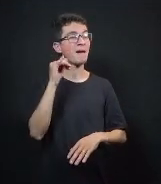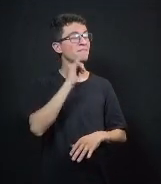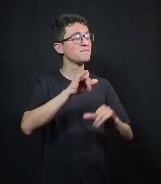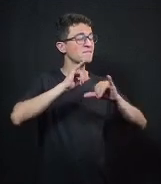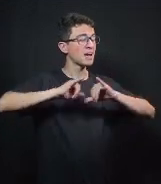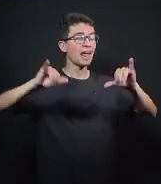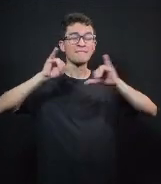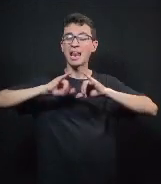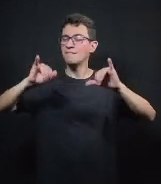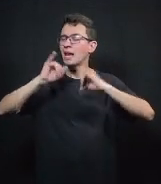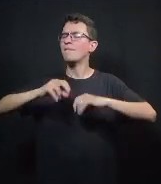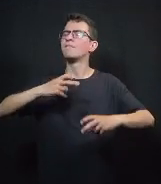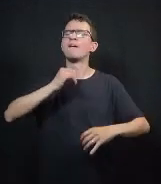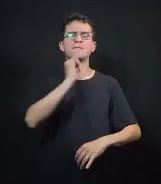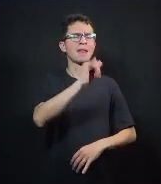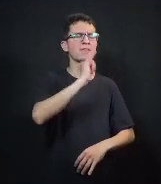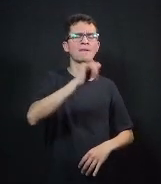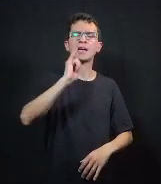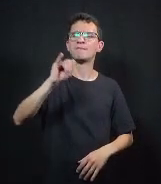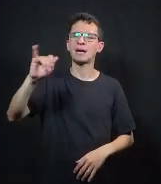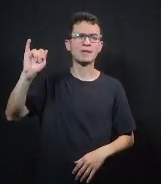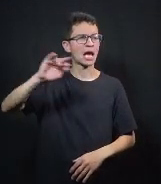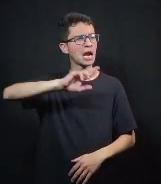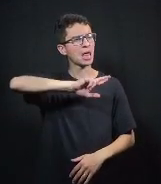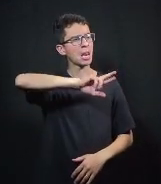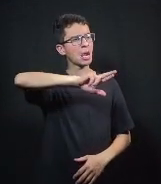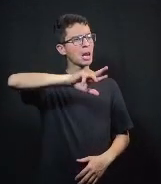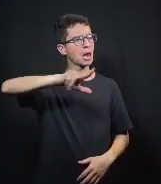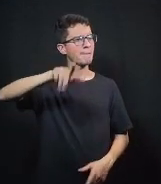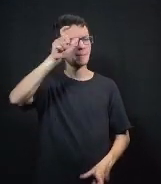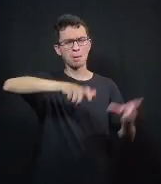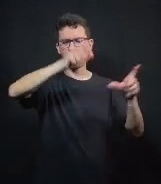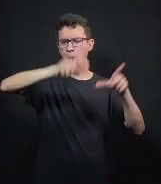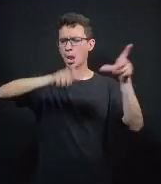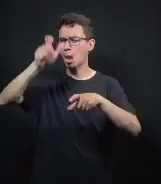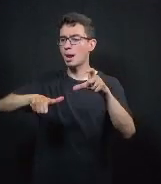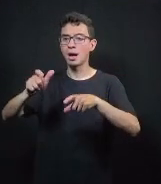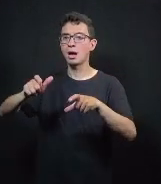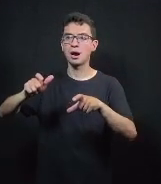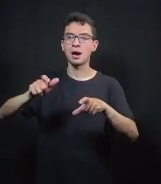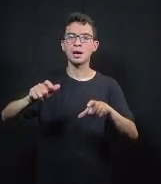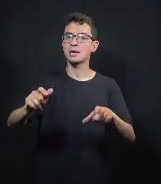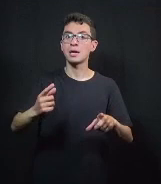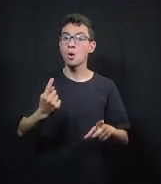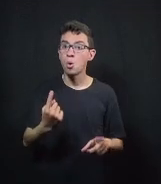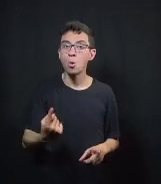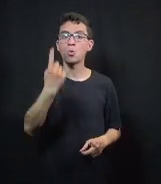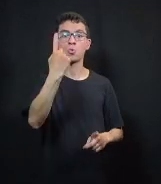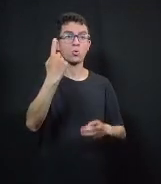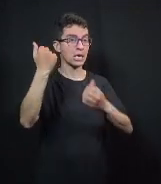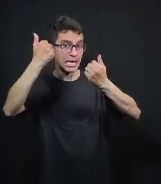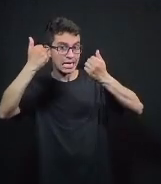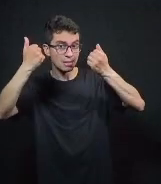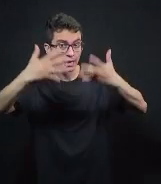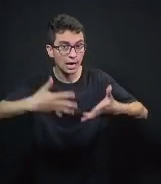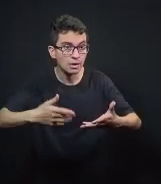de complexidade para entender as coisas, e não tem ninguém explicando isso para as pessoas, e também não tem uma